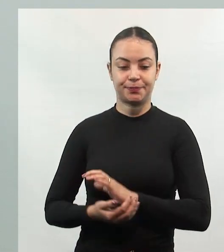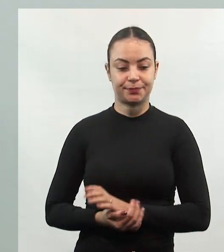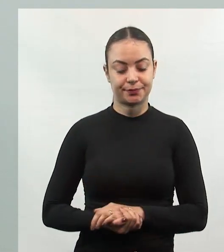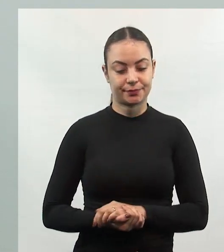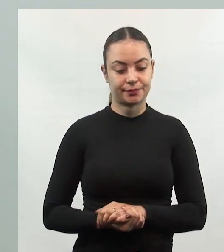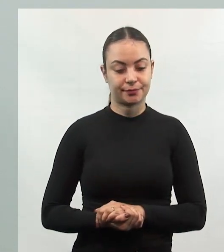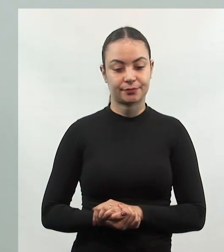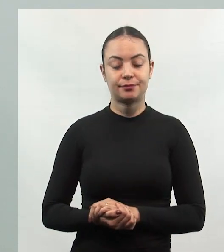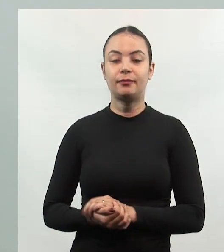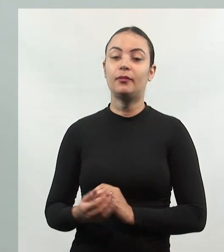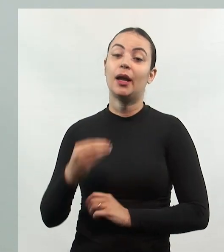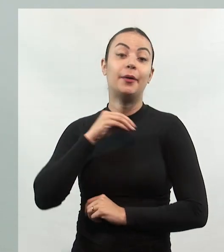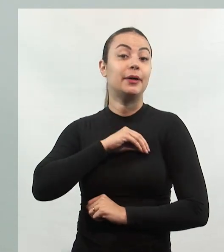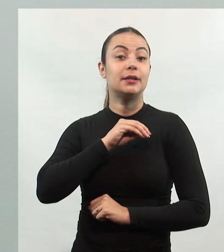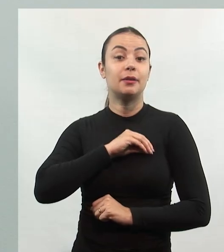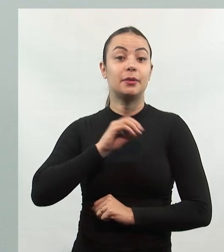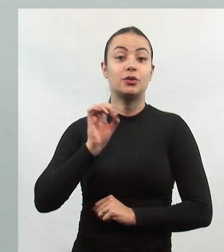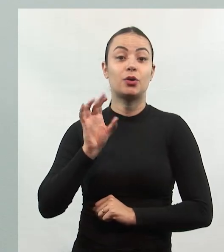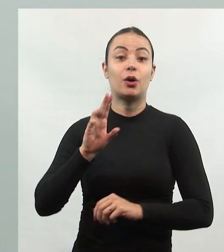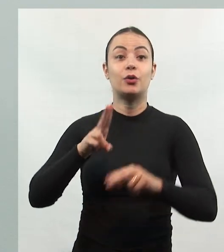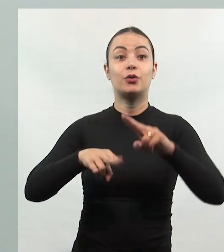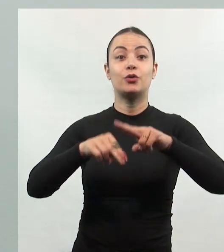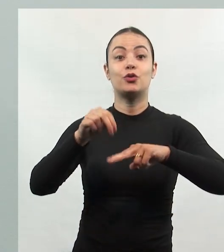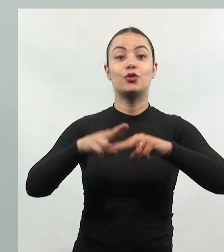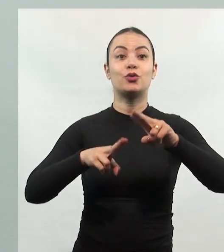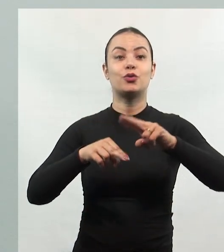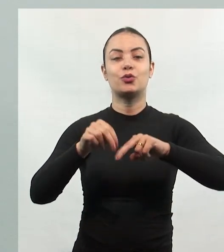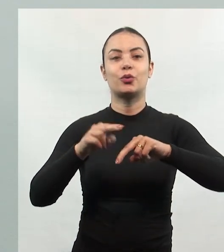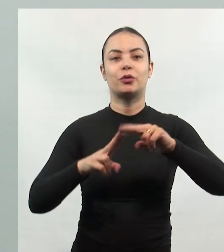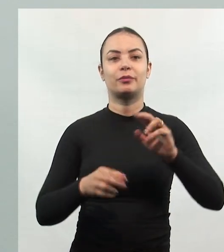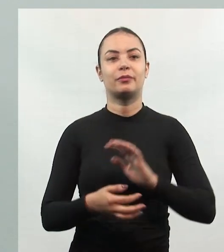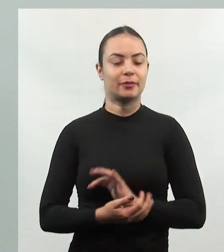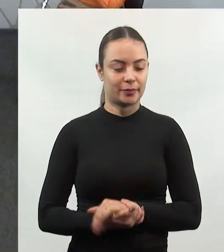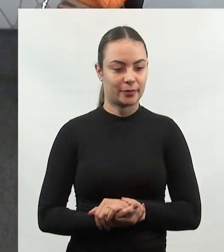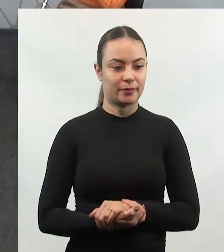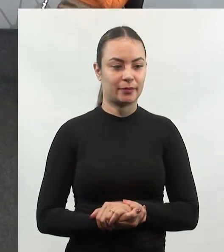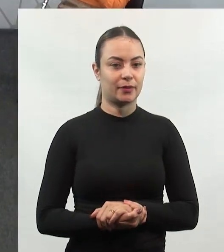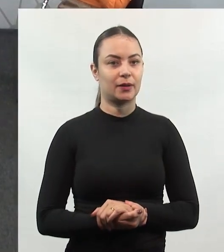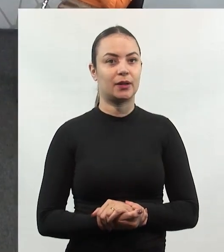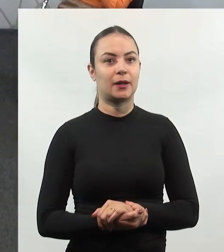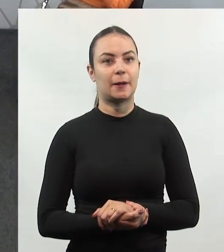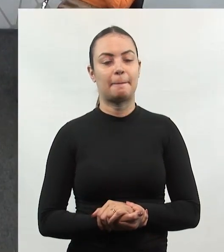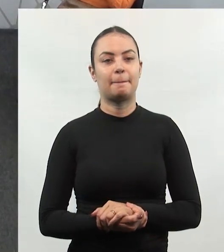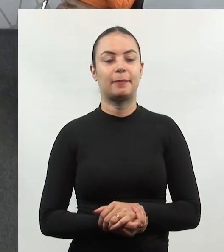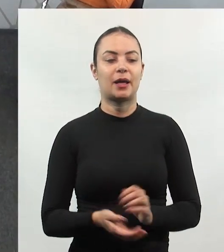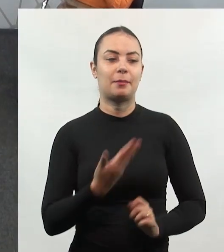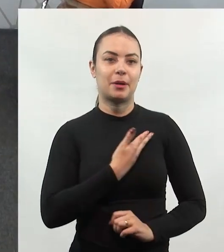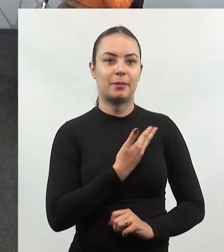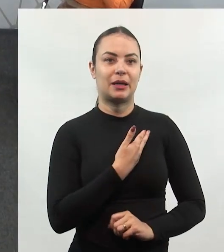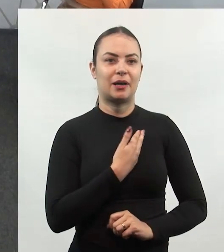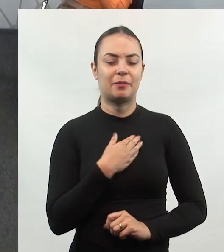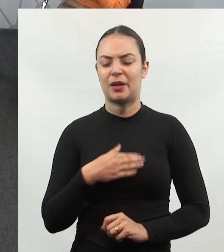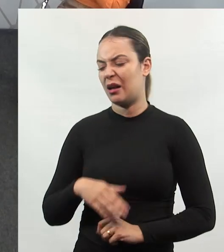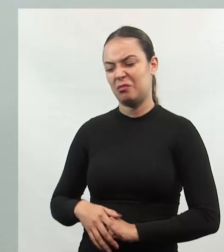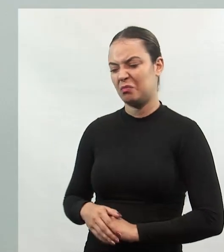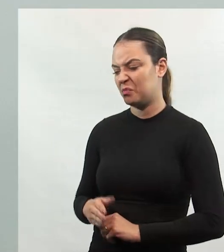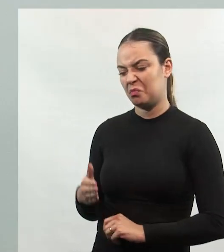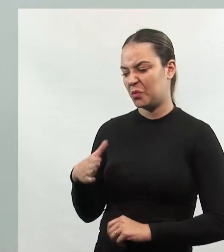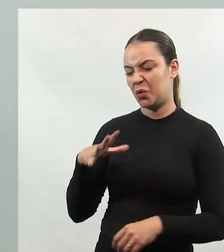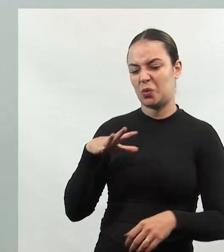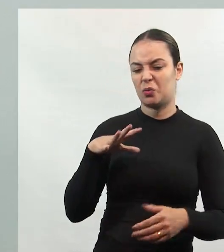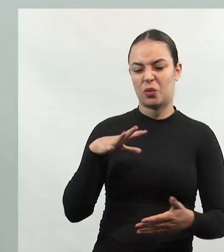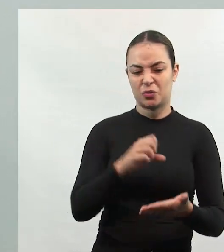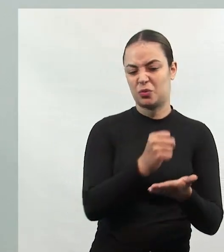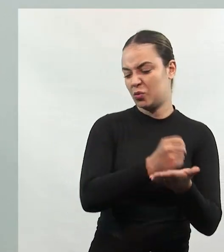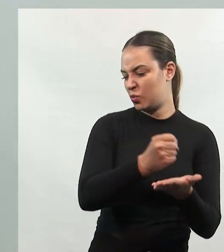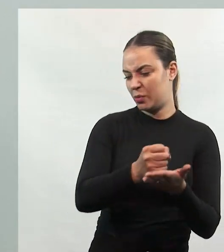em maio, né? 17 de maio. Não recebi em maio. Fui receber só final de junho e recebi junto com o 13º, só